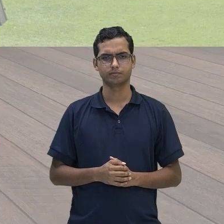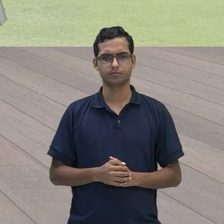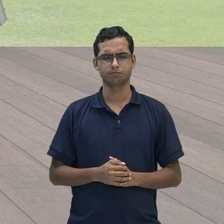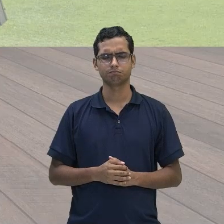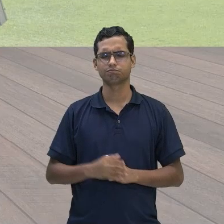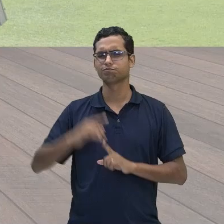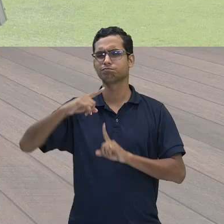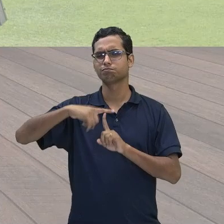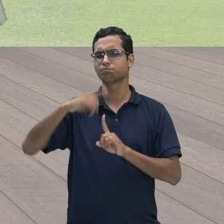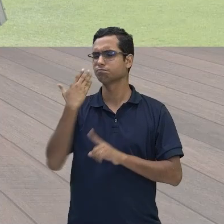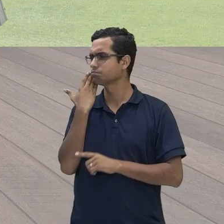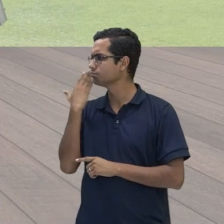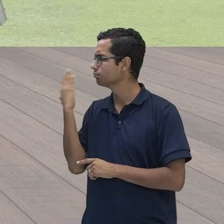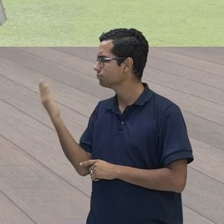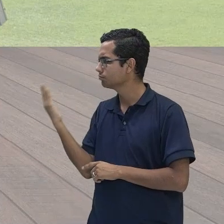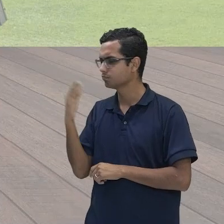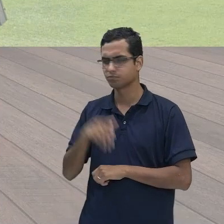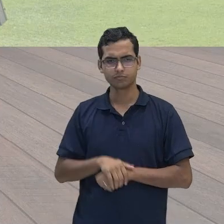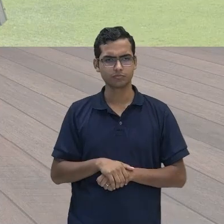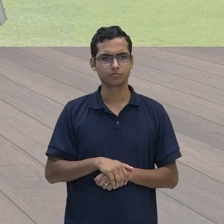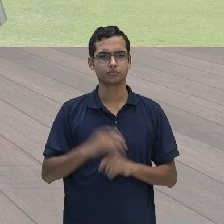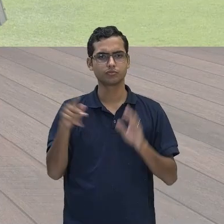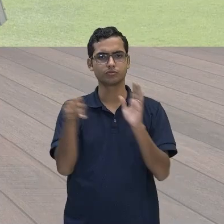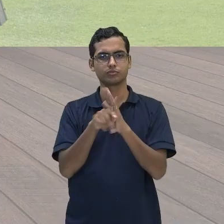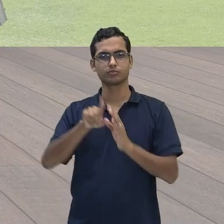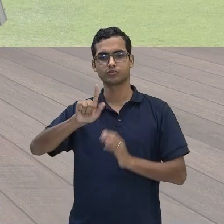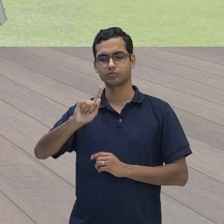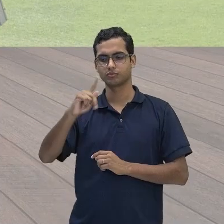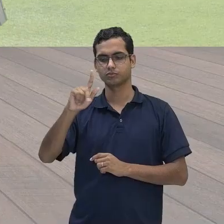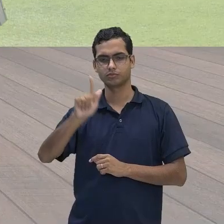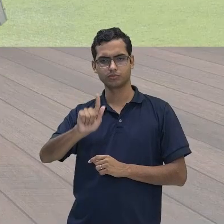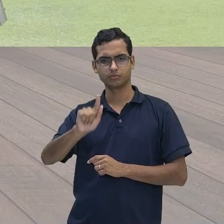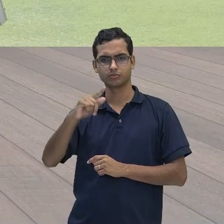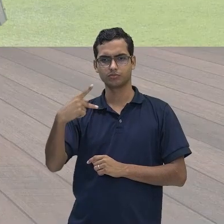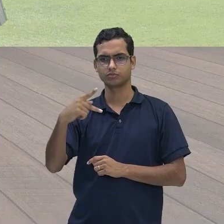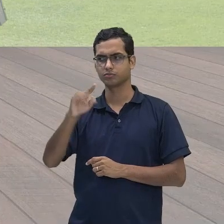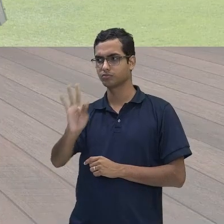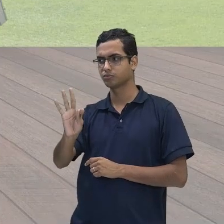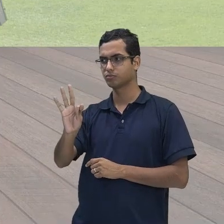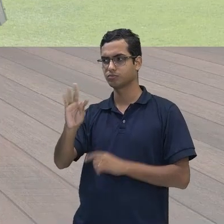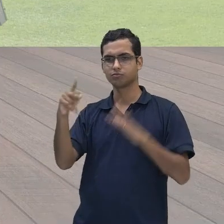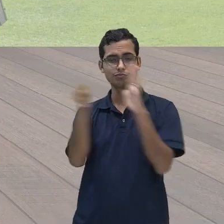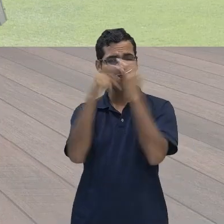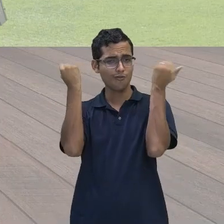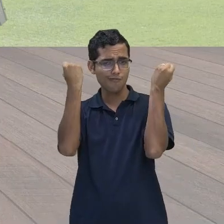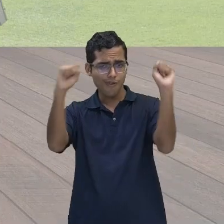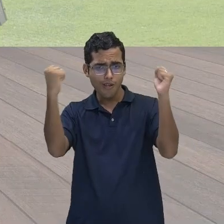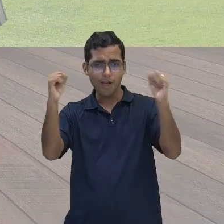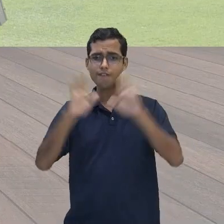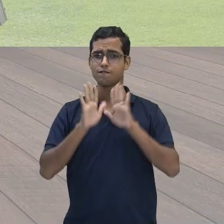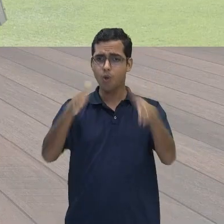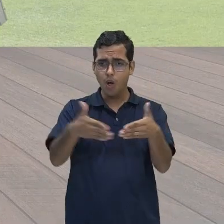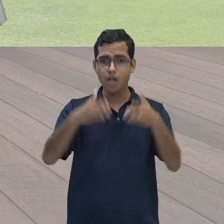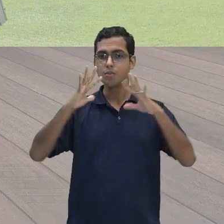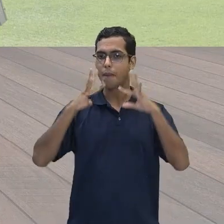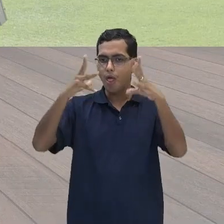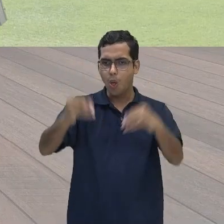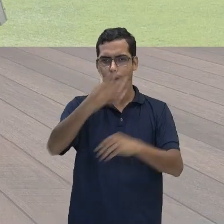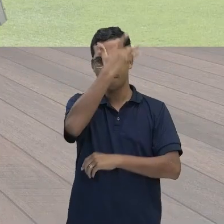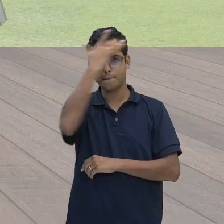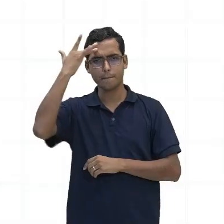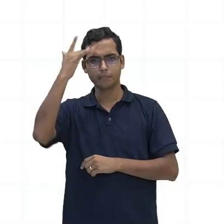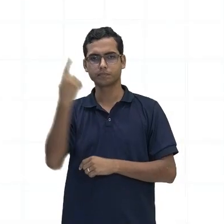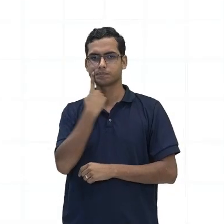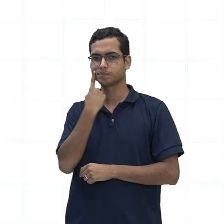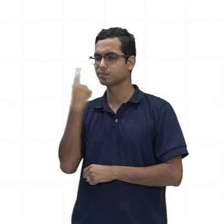ginástica? De GPT, que significa ginástica para todos. Então, observem por que recebe esse nome.